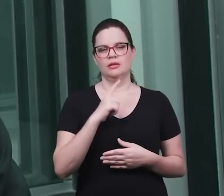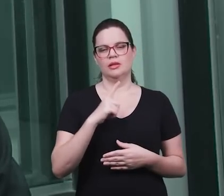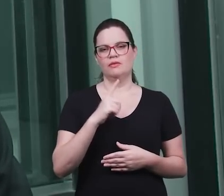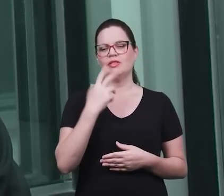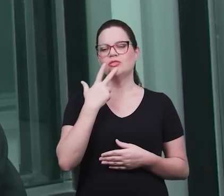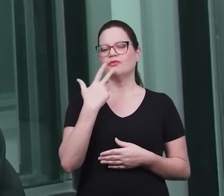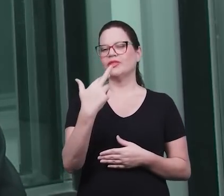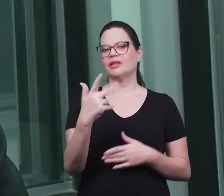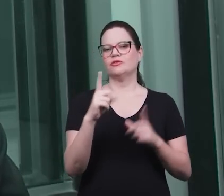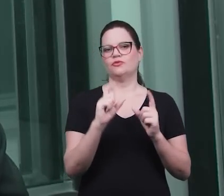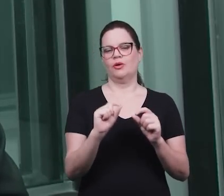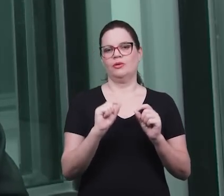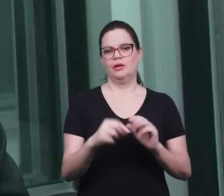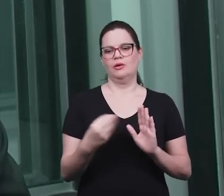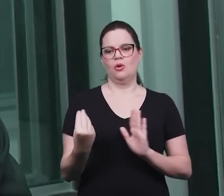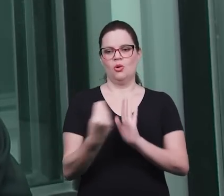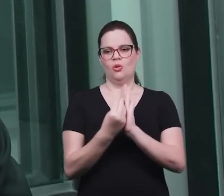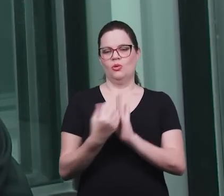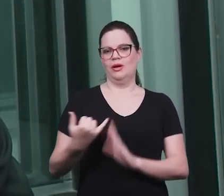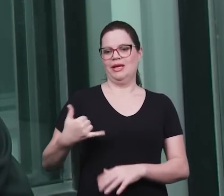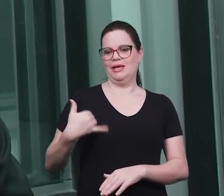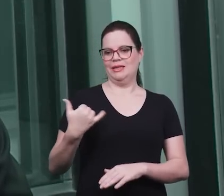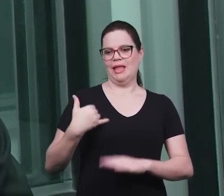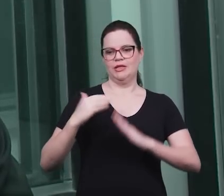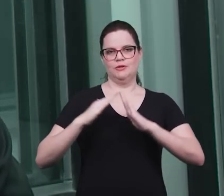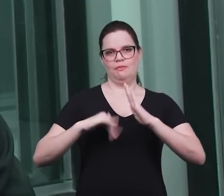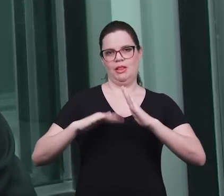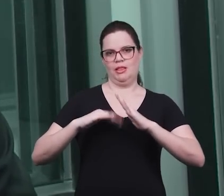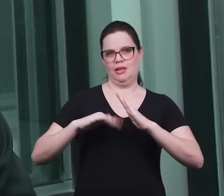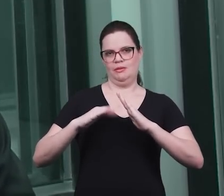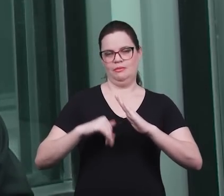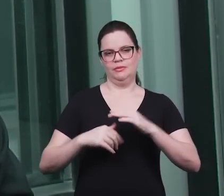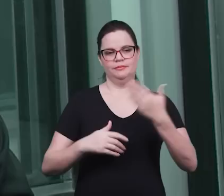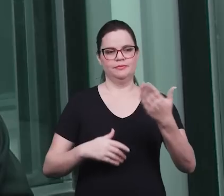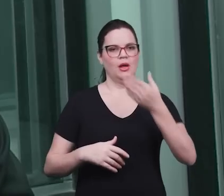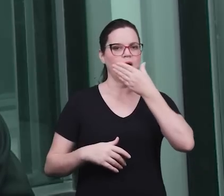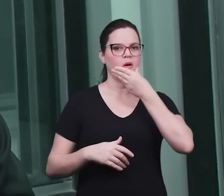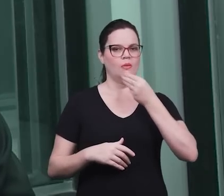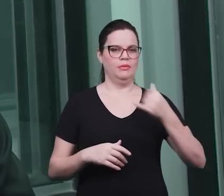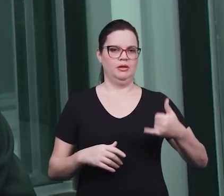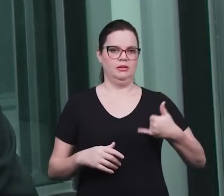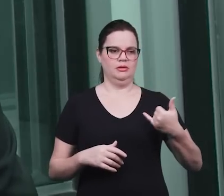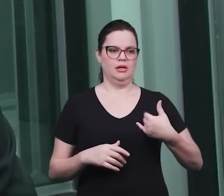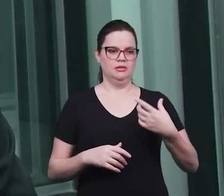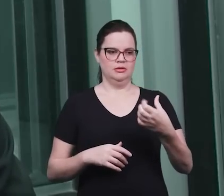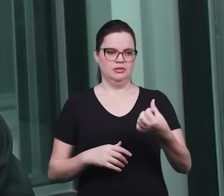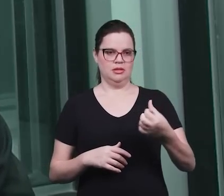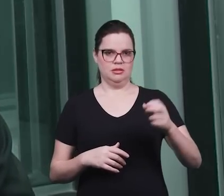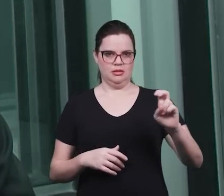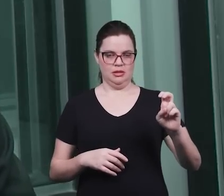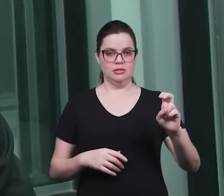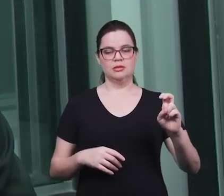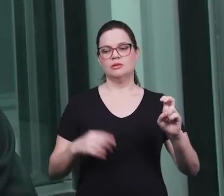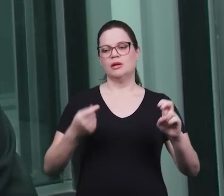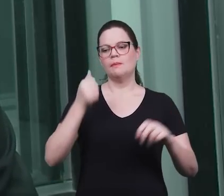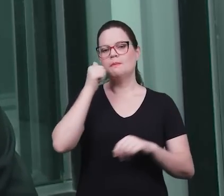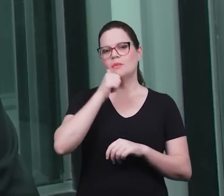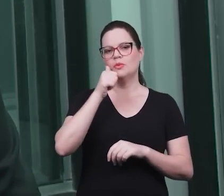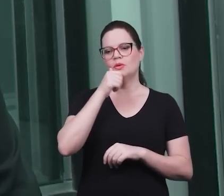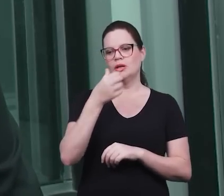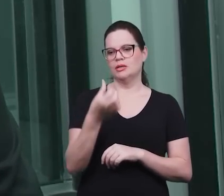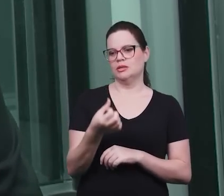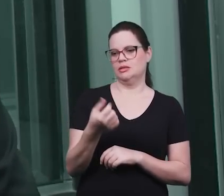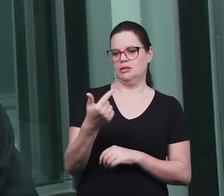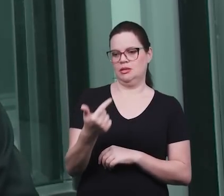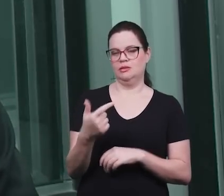novidade, ela trouxe a idade mínima. Uhum. Né? Para o homem ficou 65 anos, para a mulher 62 e veio subindo